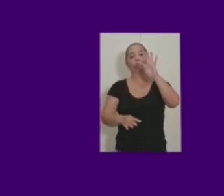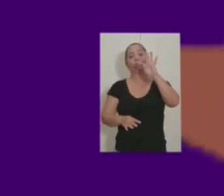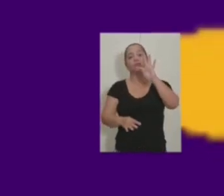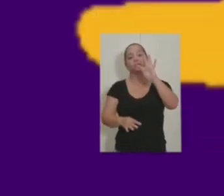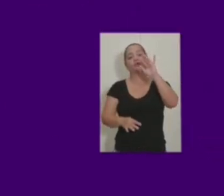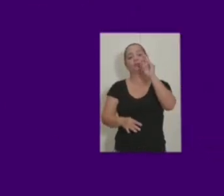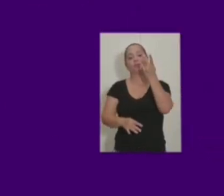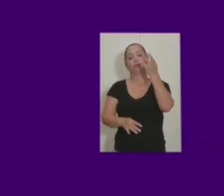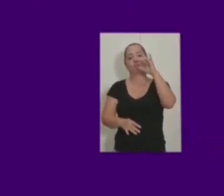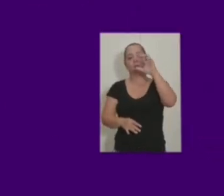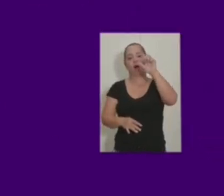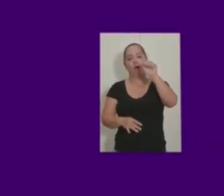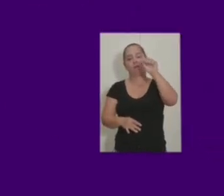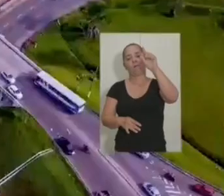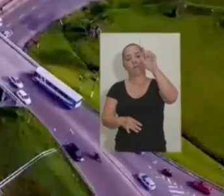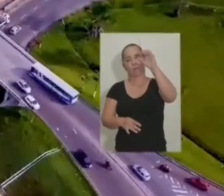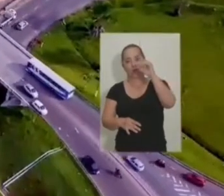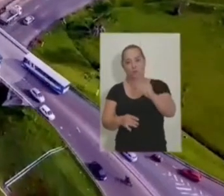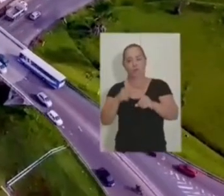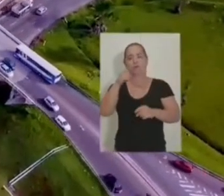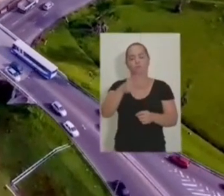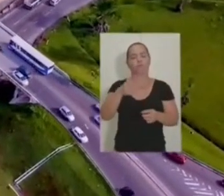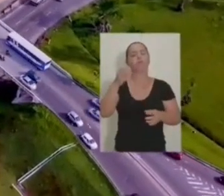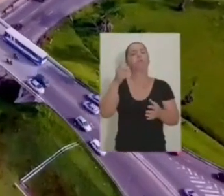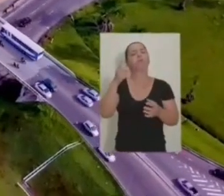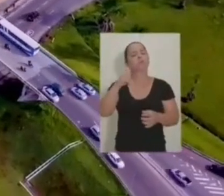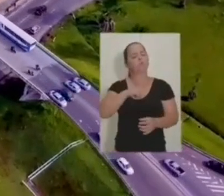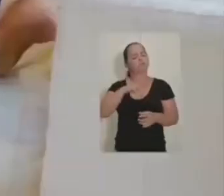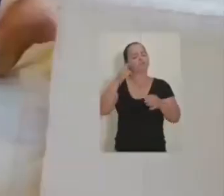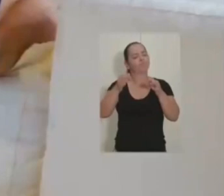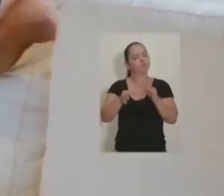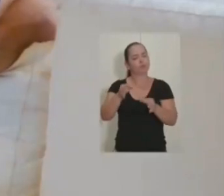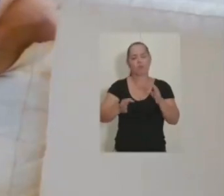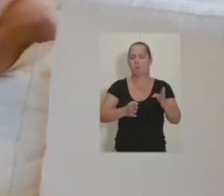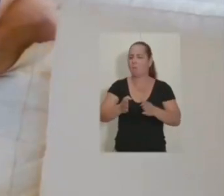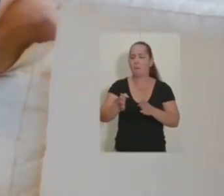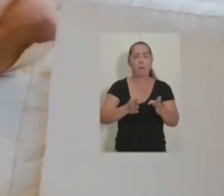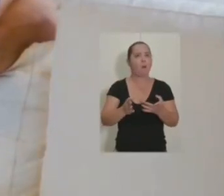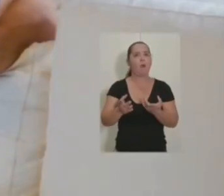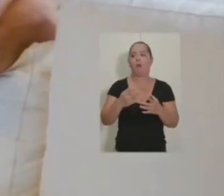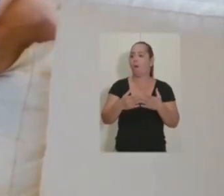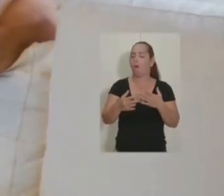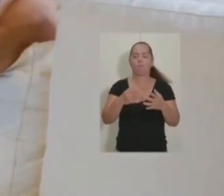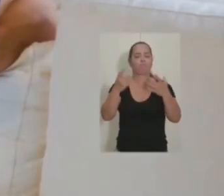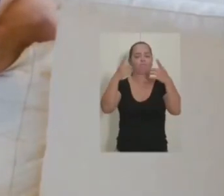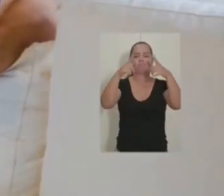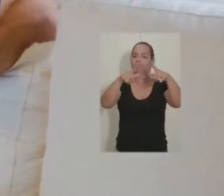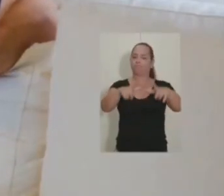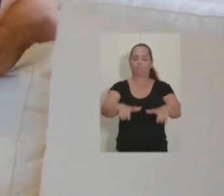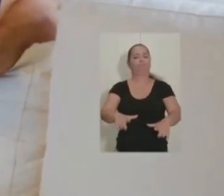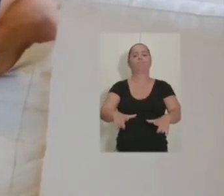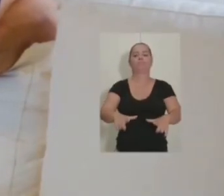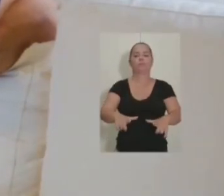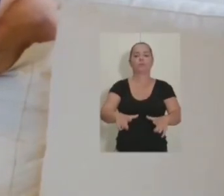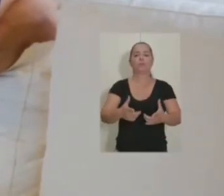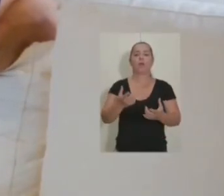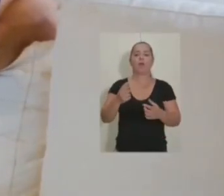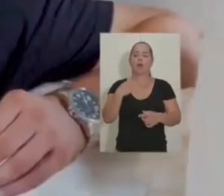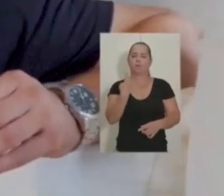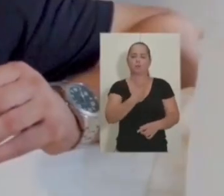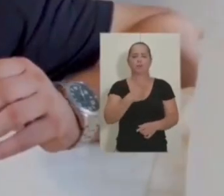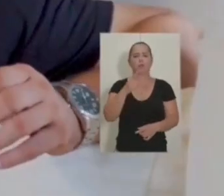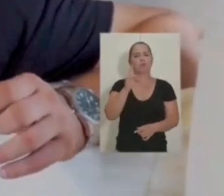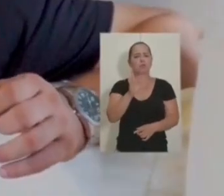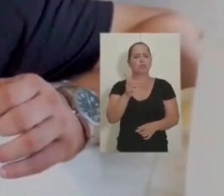candidato majoritário Thiago Bessa. Você tem direito de sair do Pará para Guanabara, do centro para a Cidade